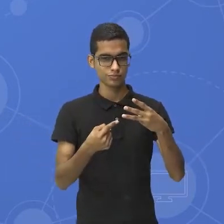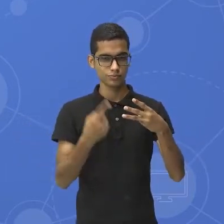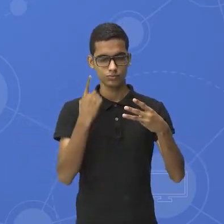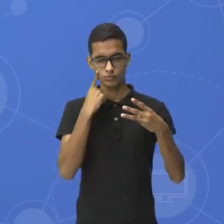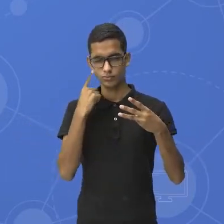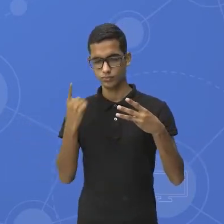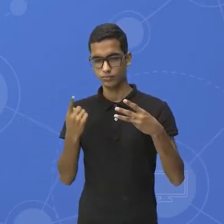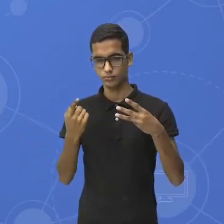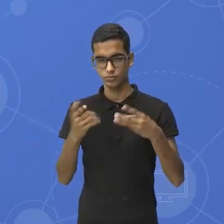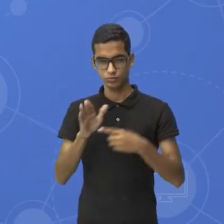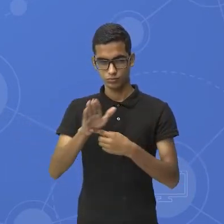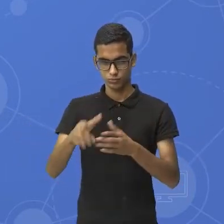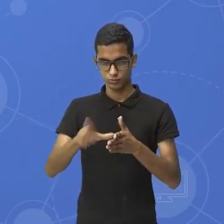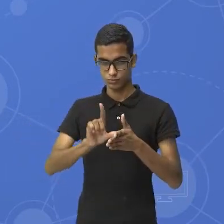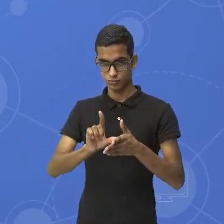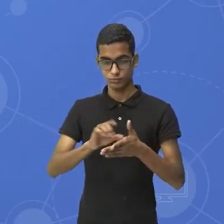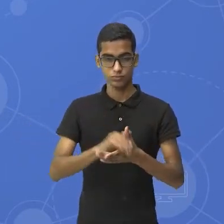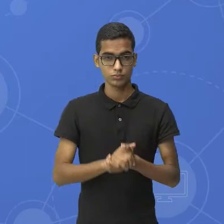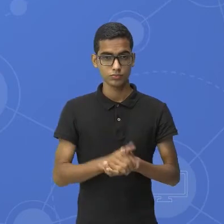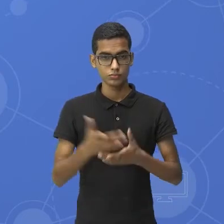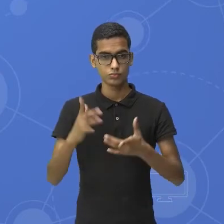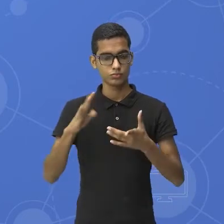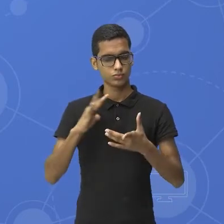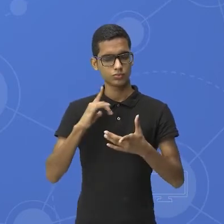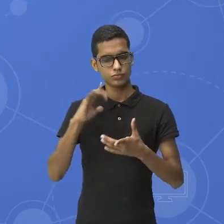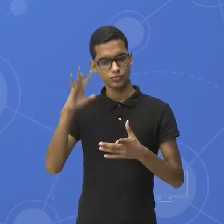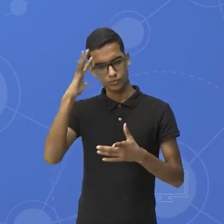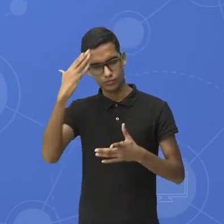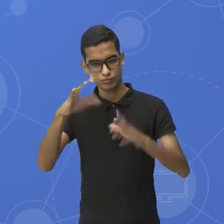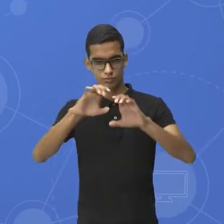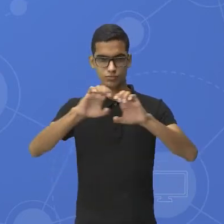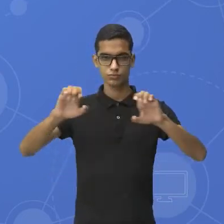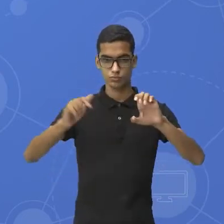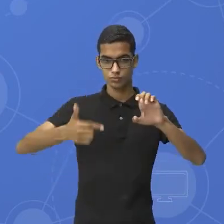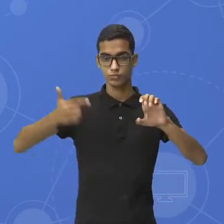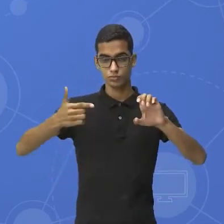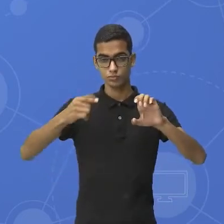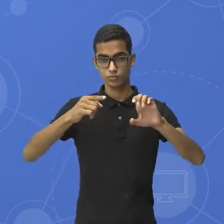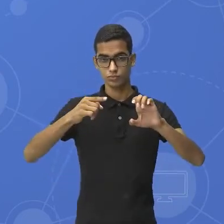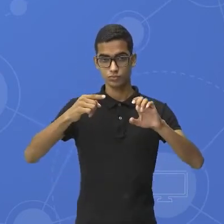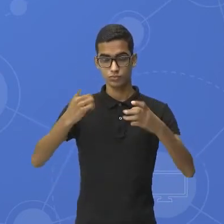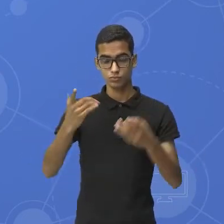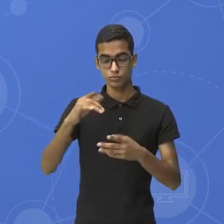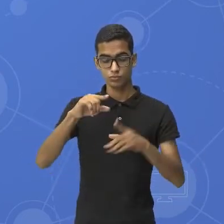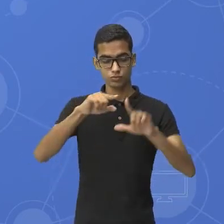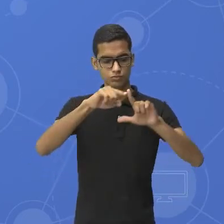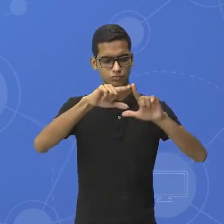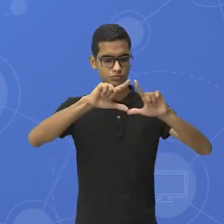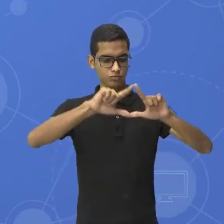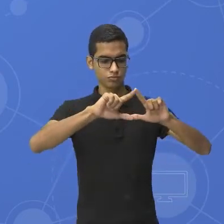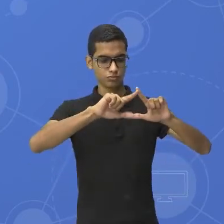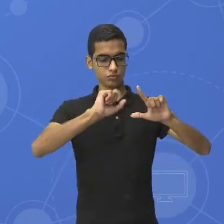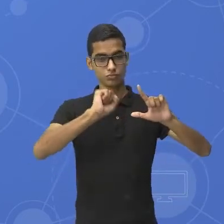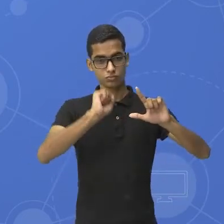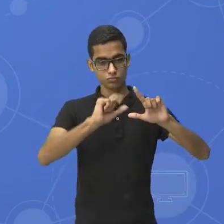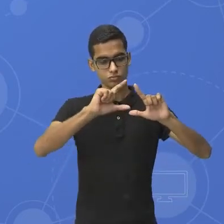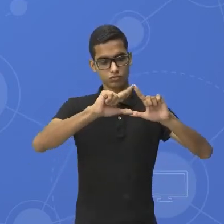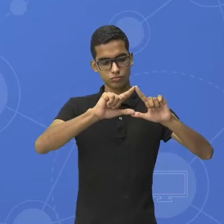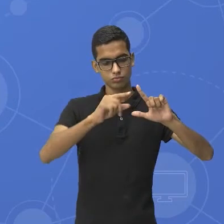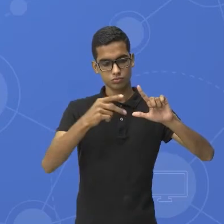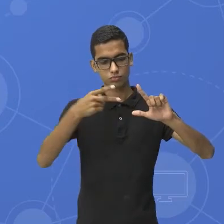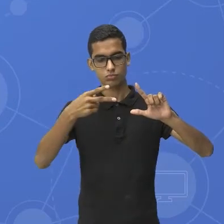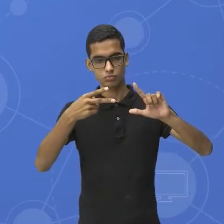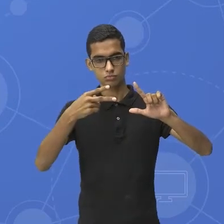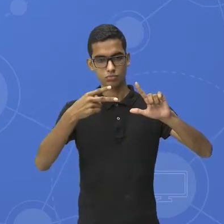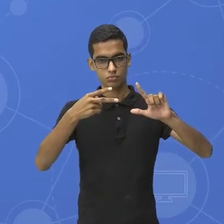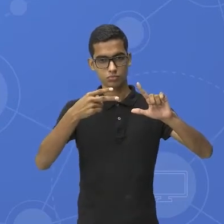bom? Toda vez que você for resolver uma equação do segundo grau, esse delta, ele pode ser maior do que zero, ele pode